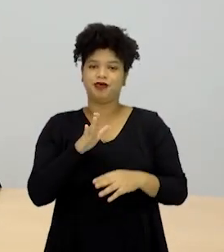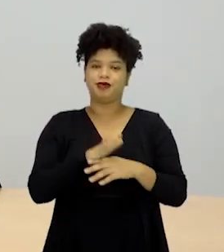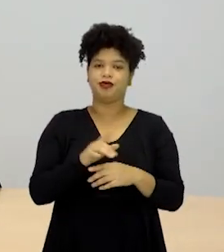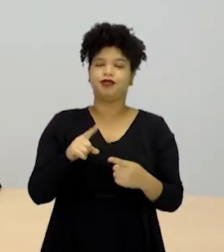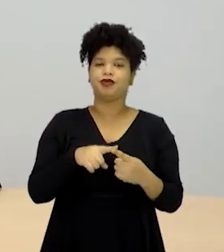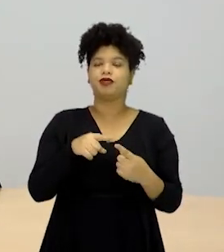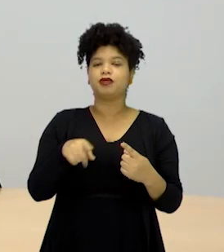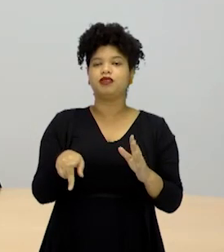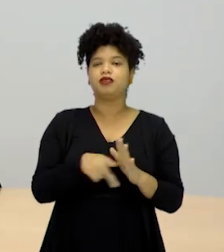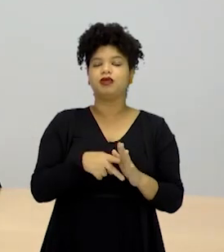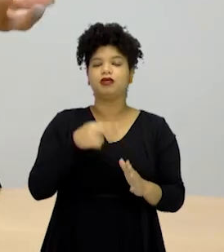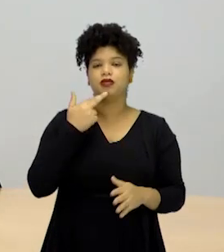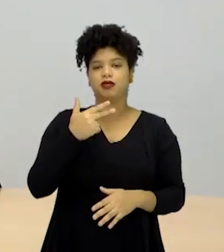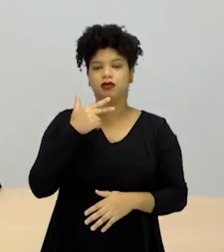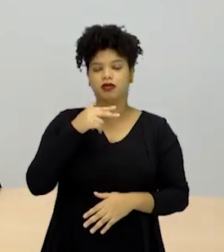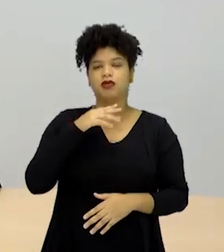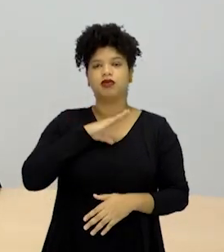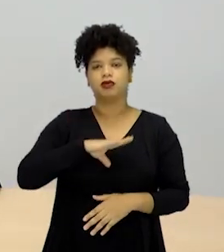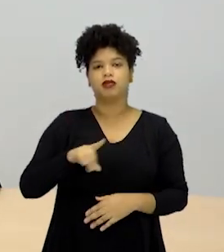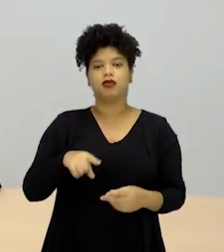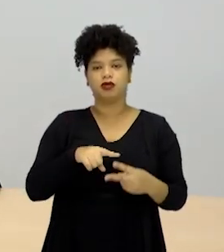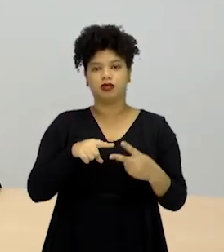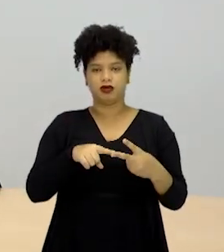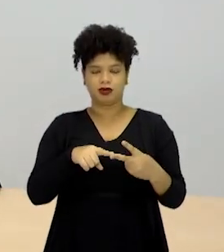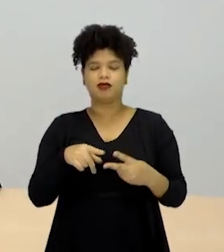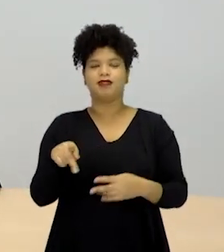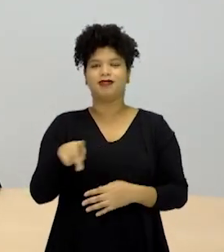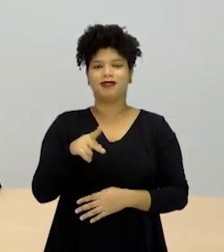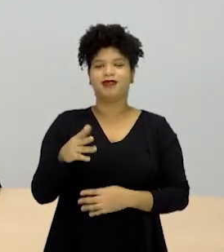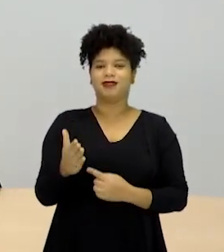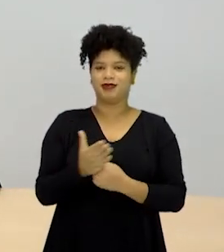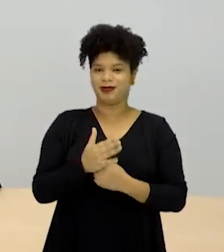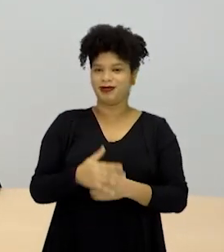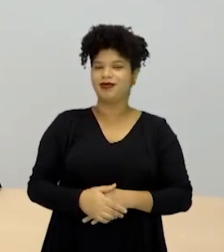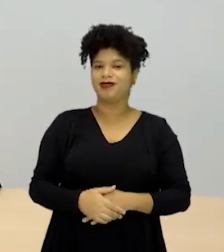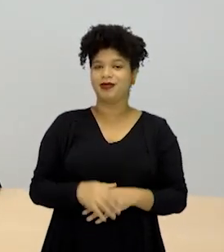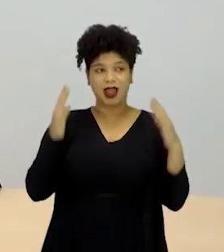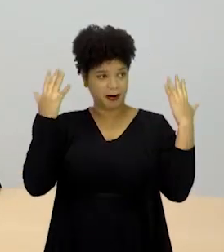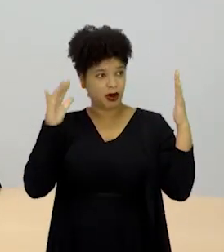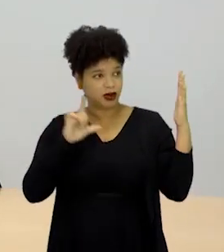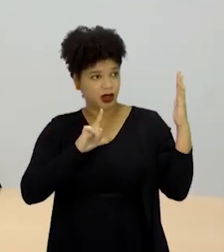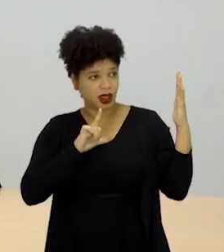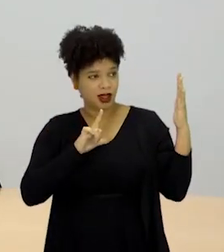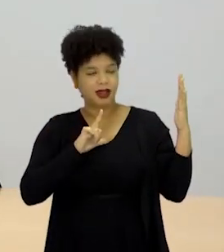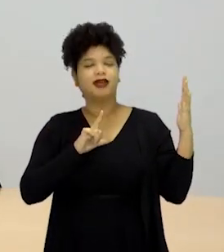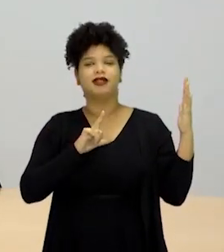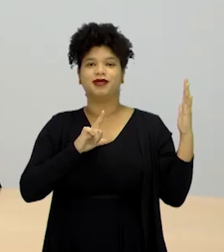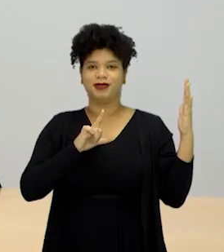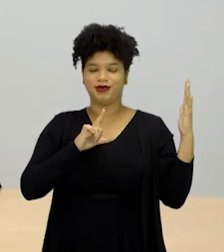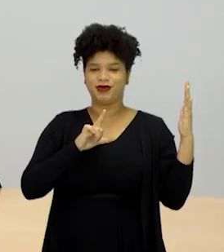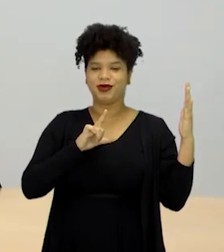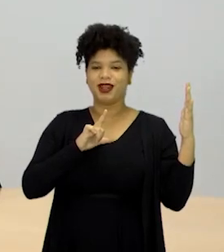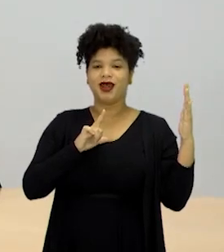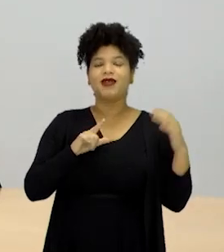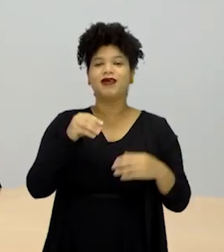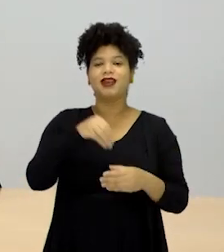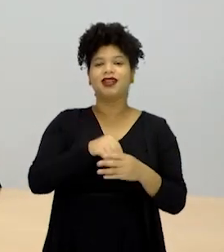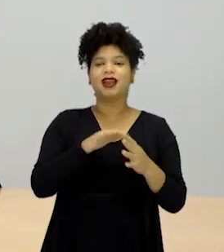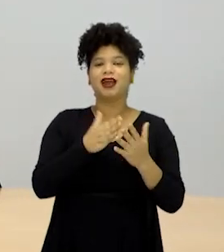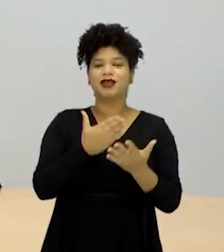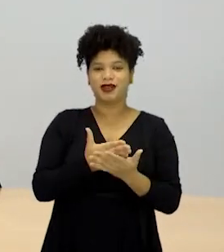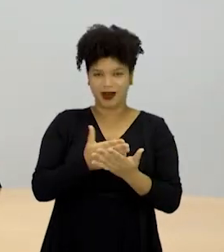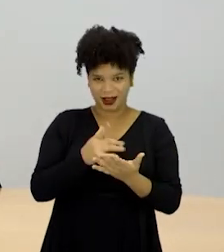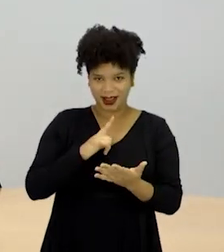língua portuguesa, a Danila e a Alessandra aqui com a nossa aula. Temos aplausos aí para os nossos professores e para essa escola do